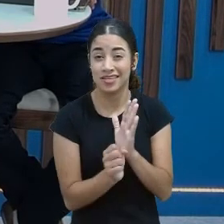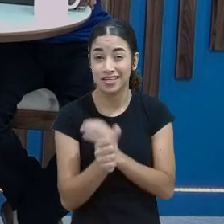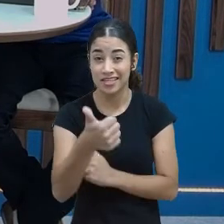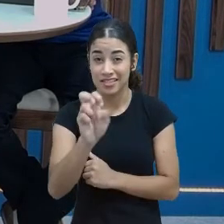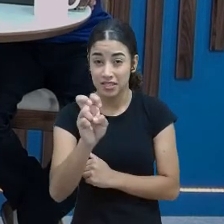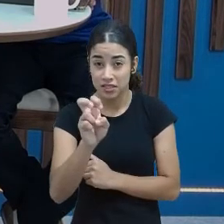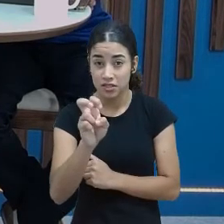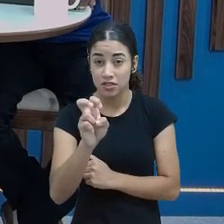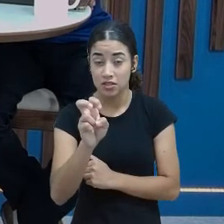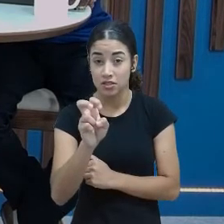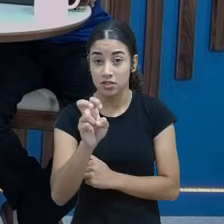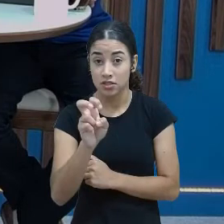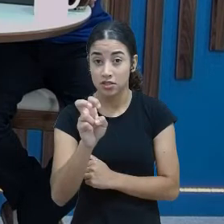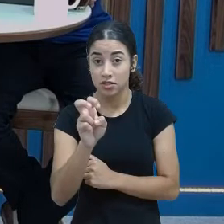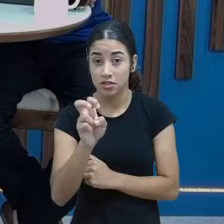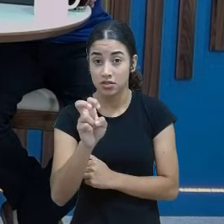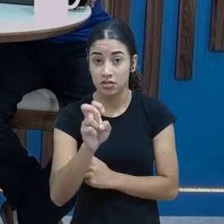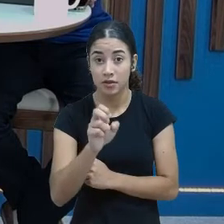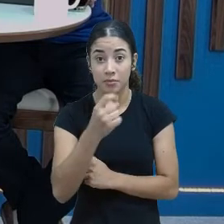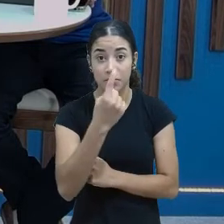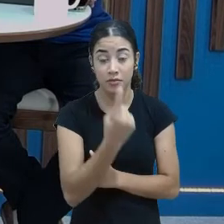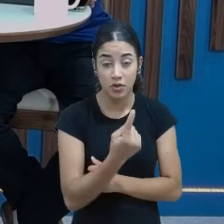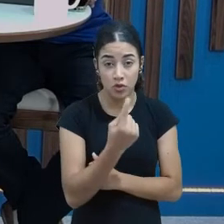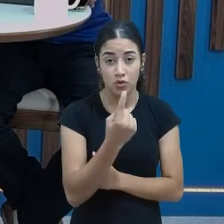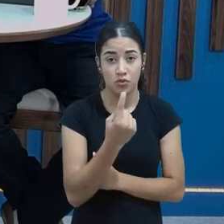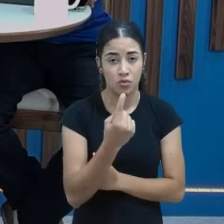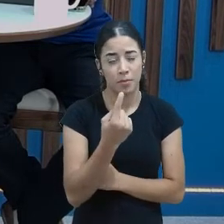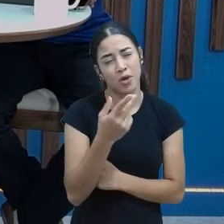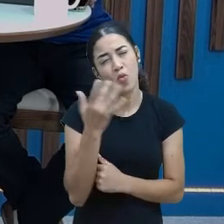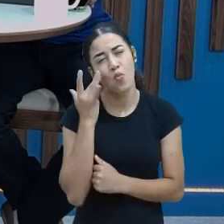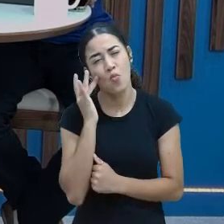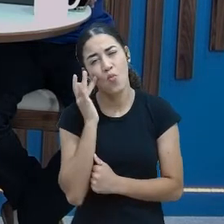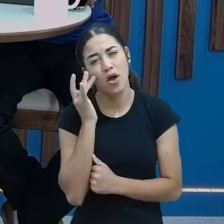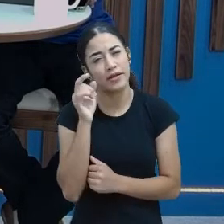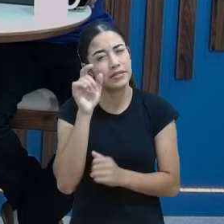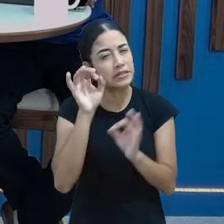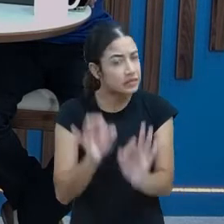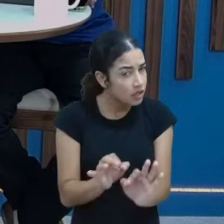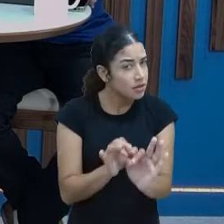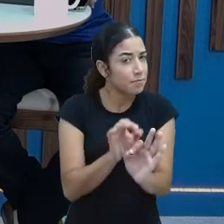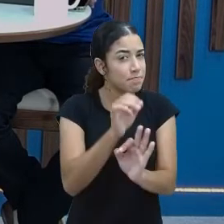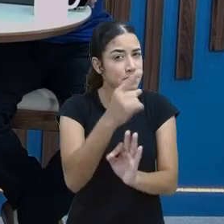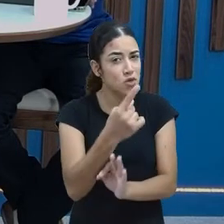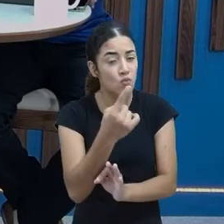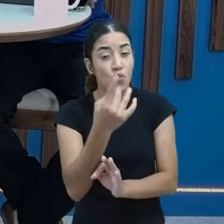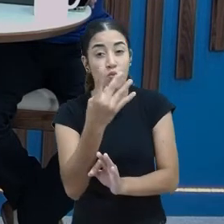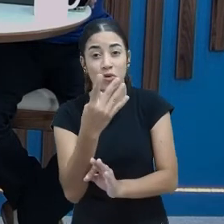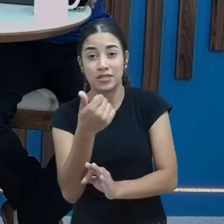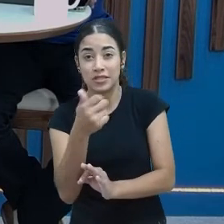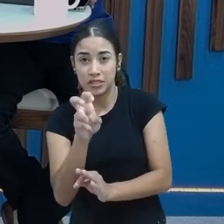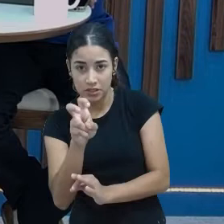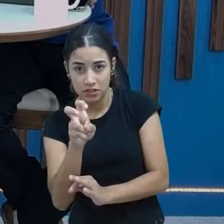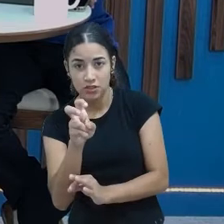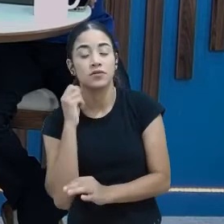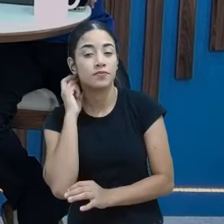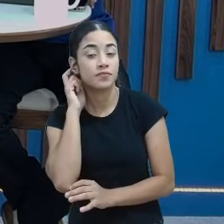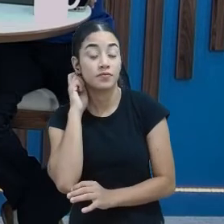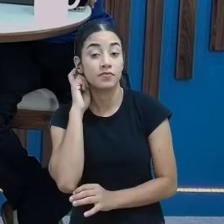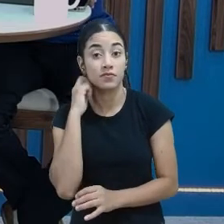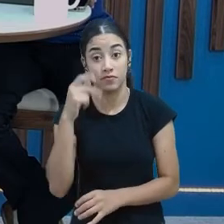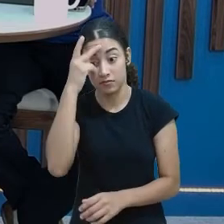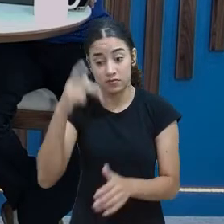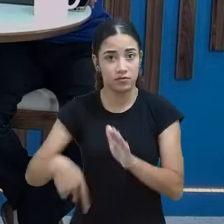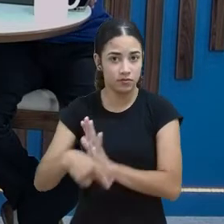XV, né, de 1400 e mais precisamente 1415, quando os portugueses, né,